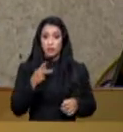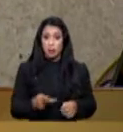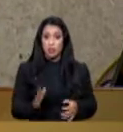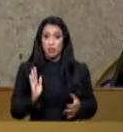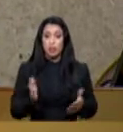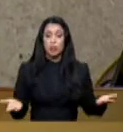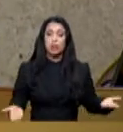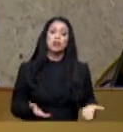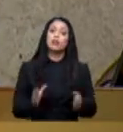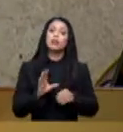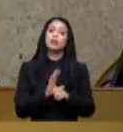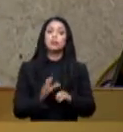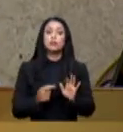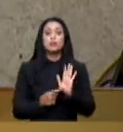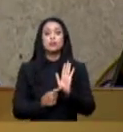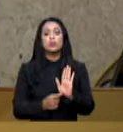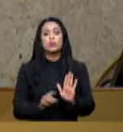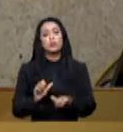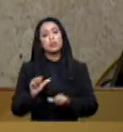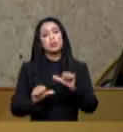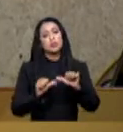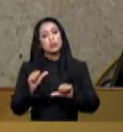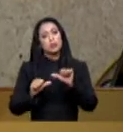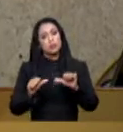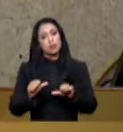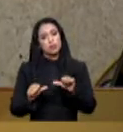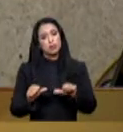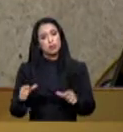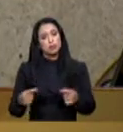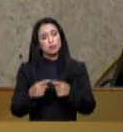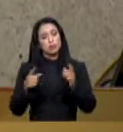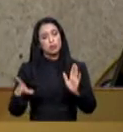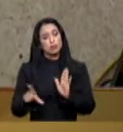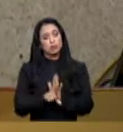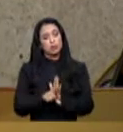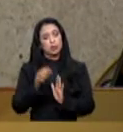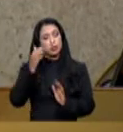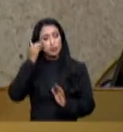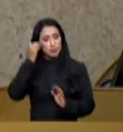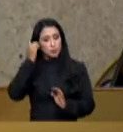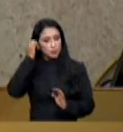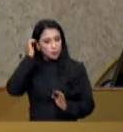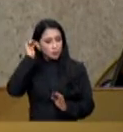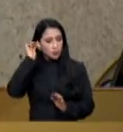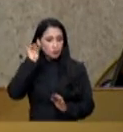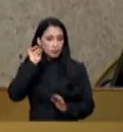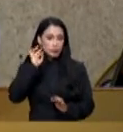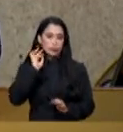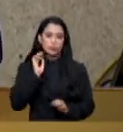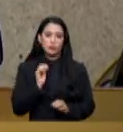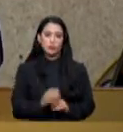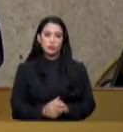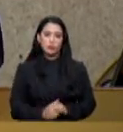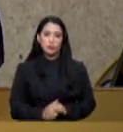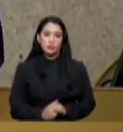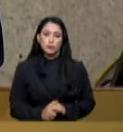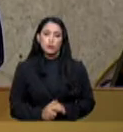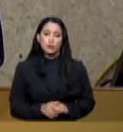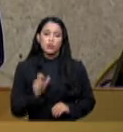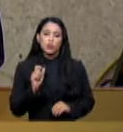Constituição, o que se pretende com as alterações legais questionadas. A disposição